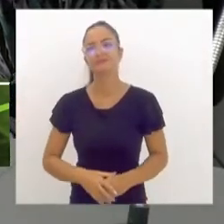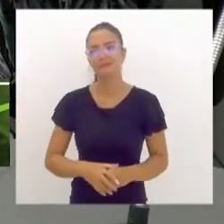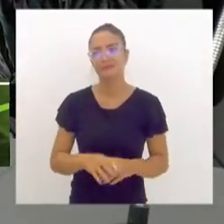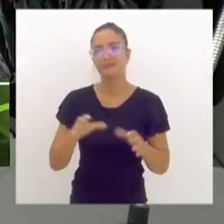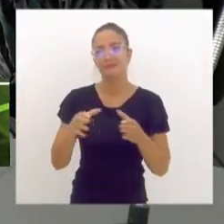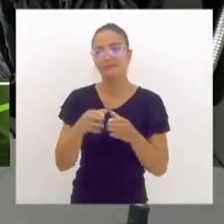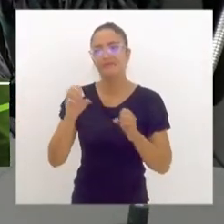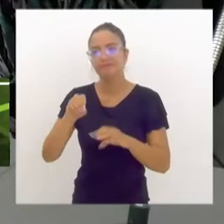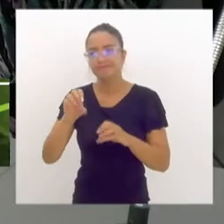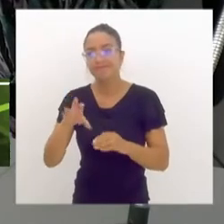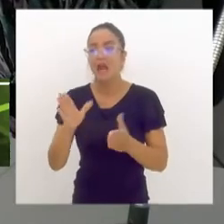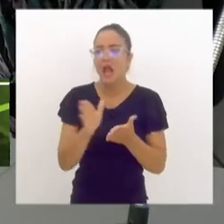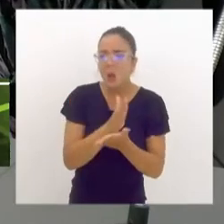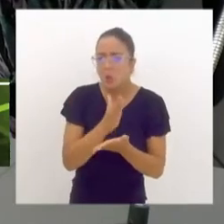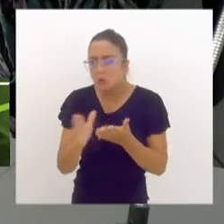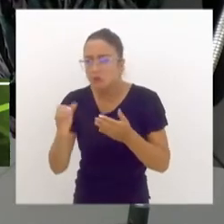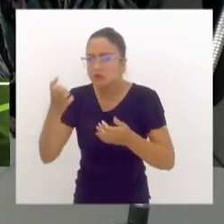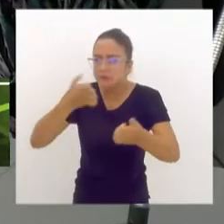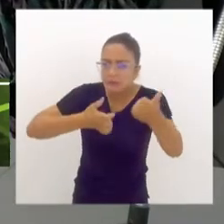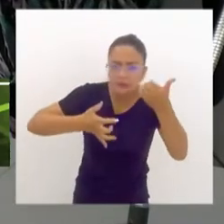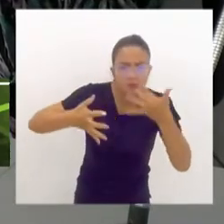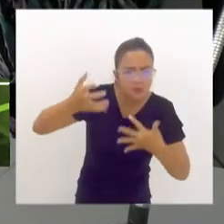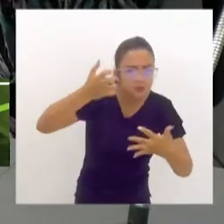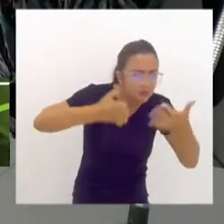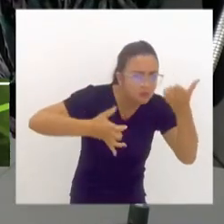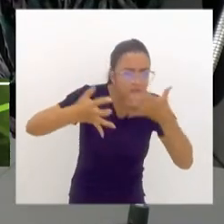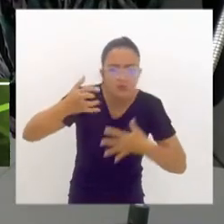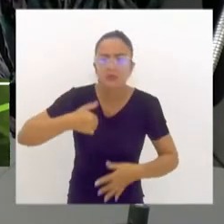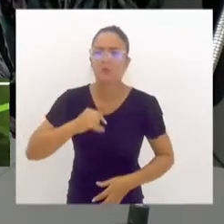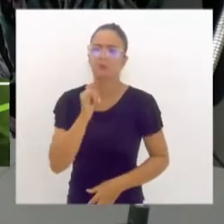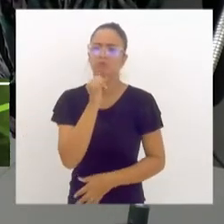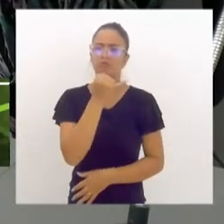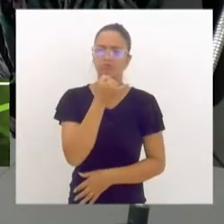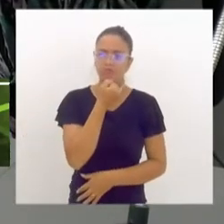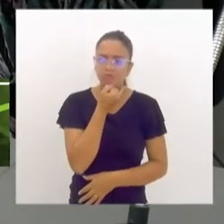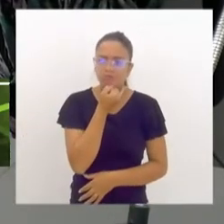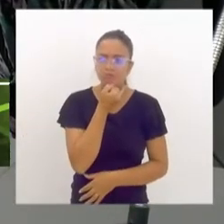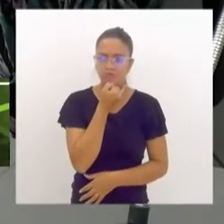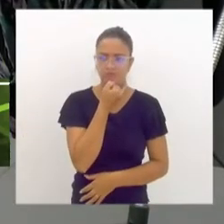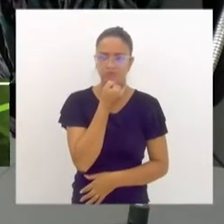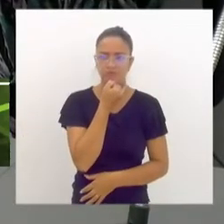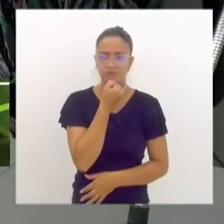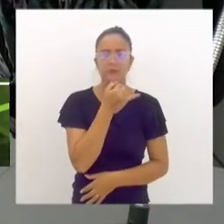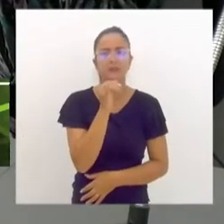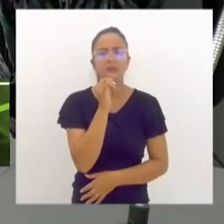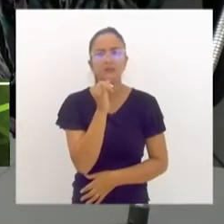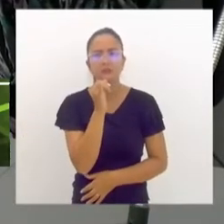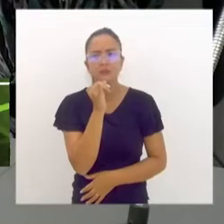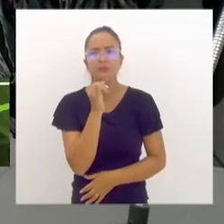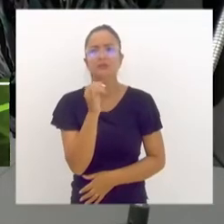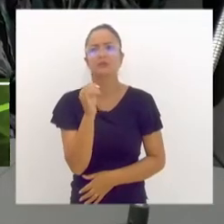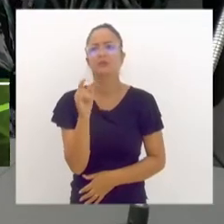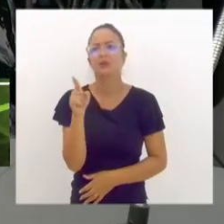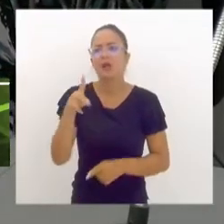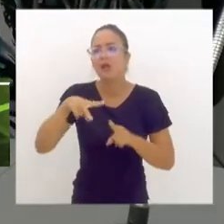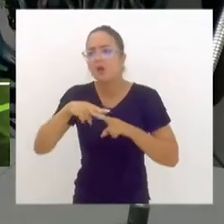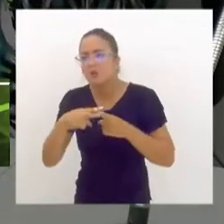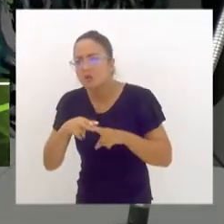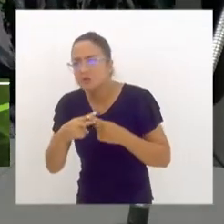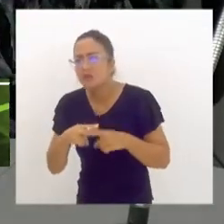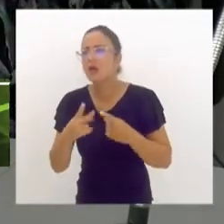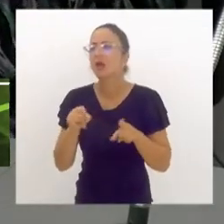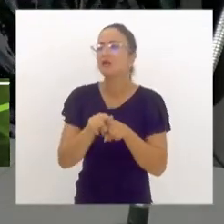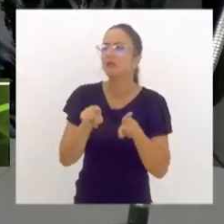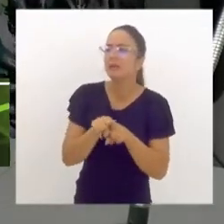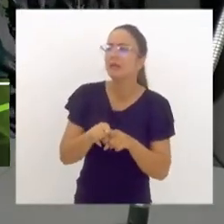alguns relatos, sobretudo o valor destinado, né, manutenção e funcionamento desse órgão